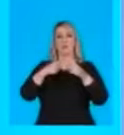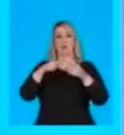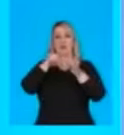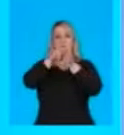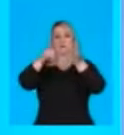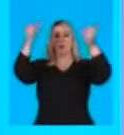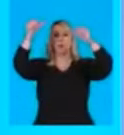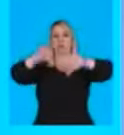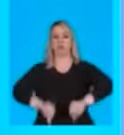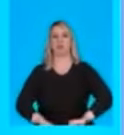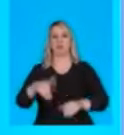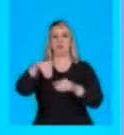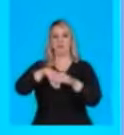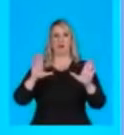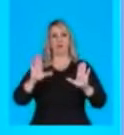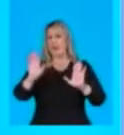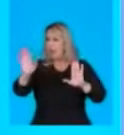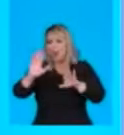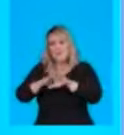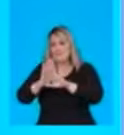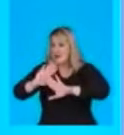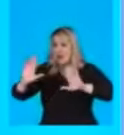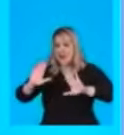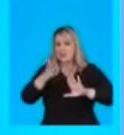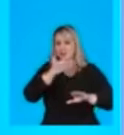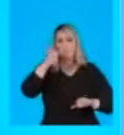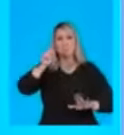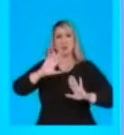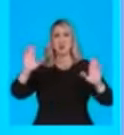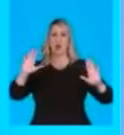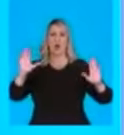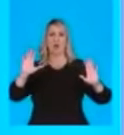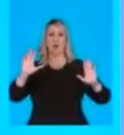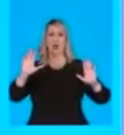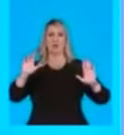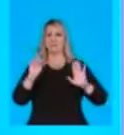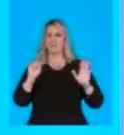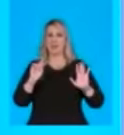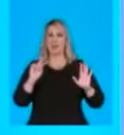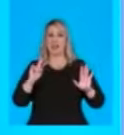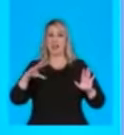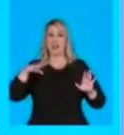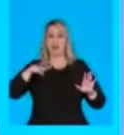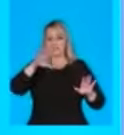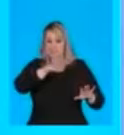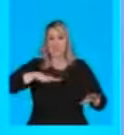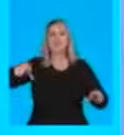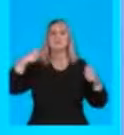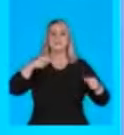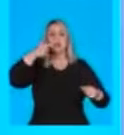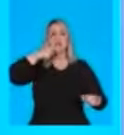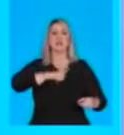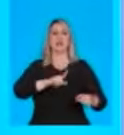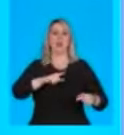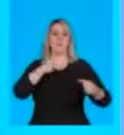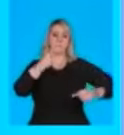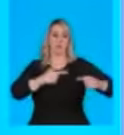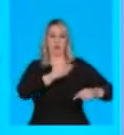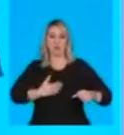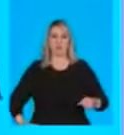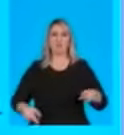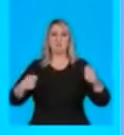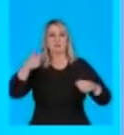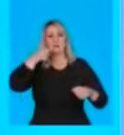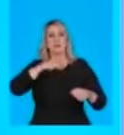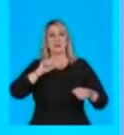desesperado Não faça isso porque não é o não é o melhor para um debate eleitoral não é o melhor a cidade tem que ganhar as políticas públicas T que ganhar eo